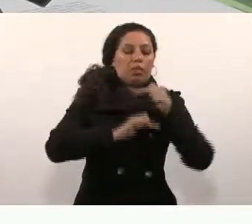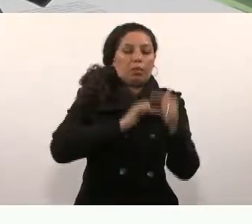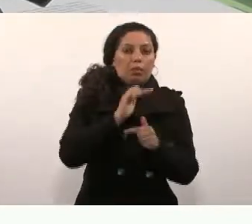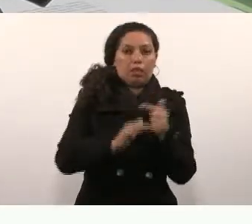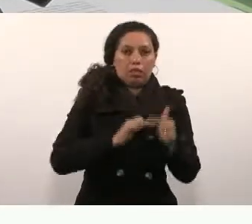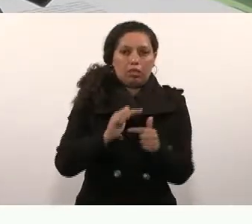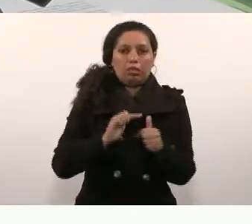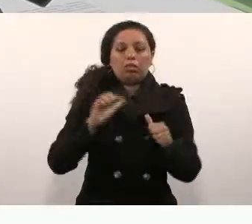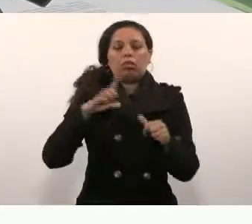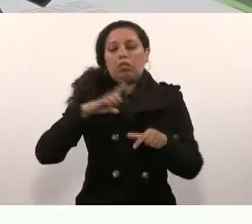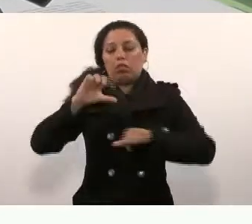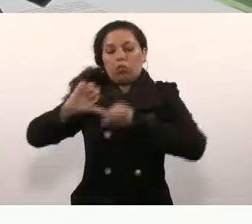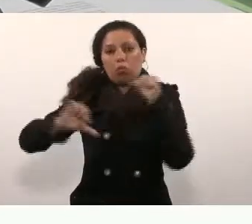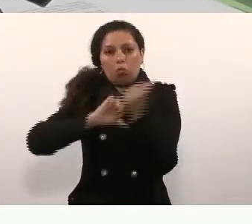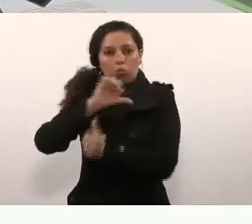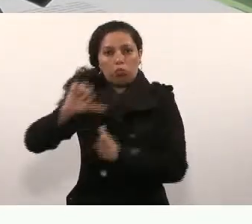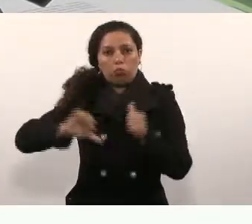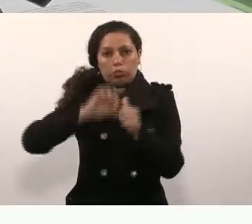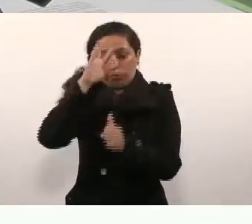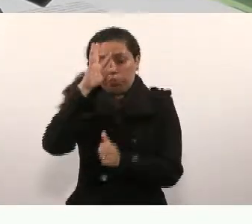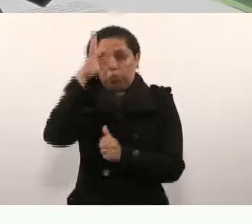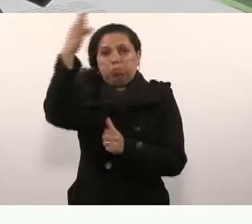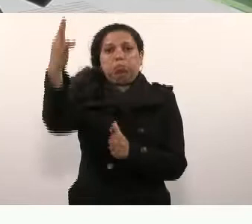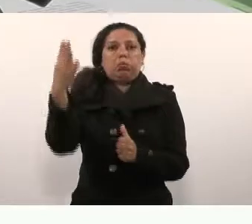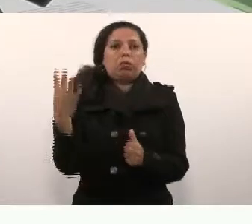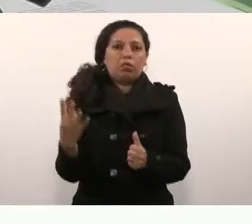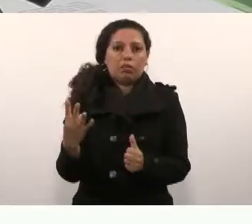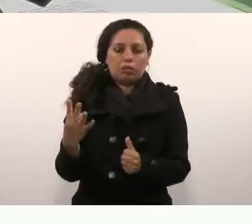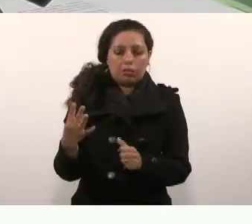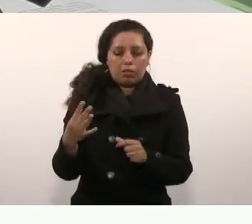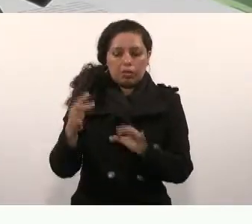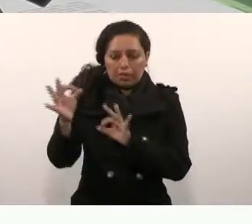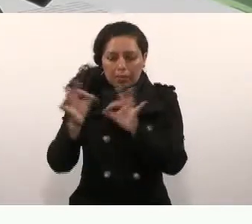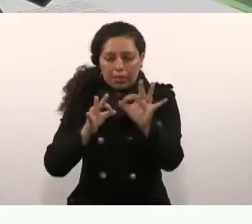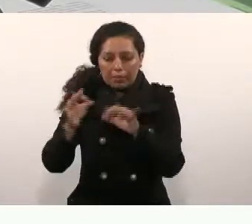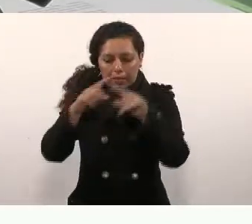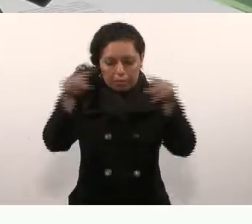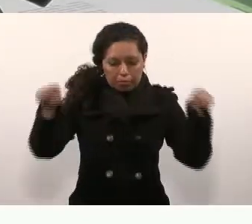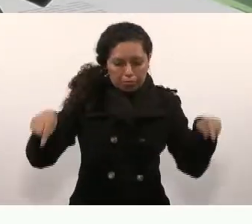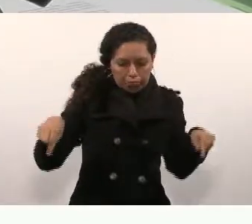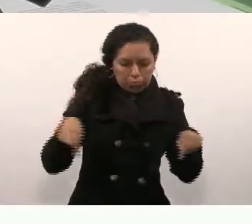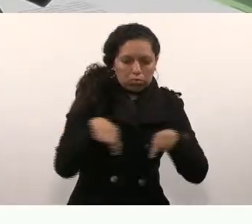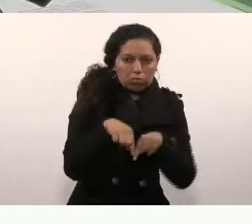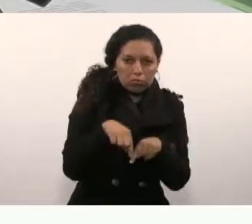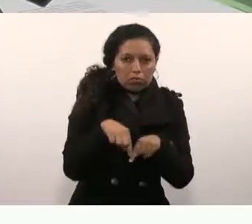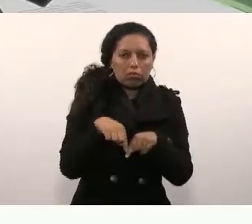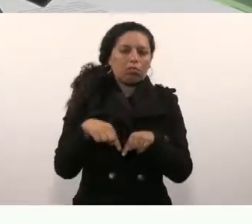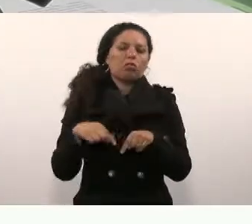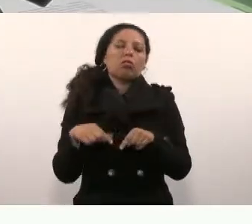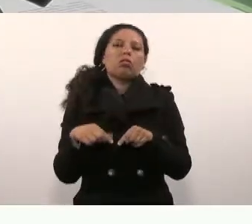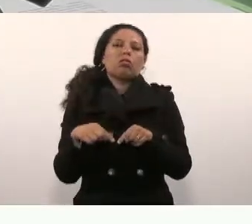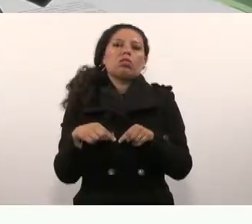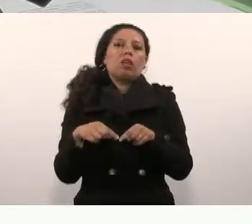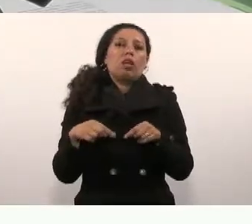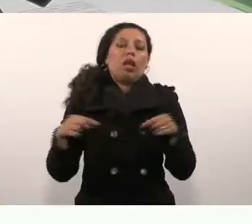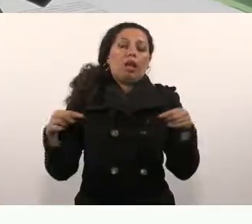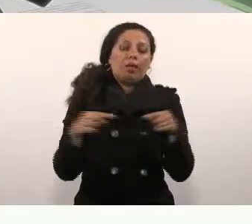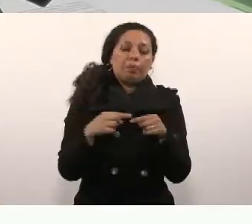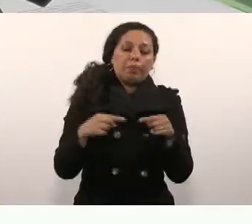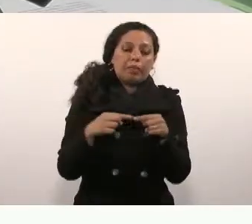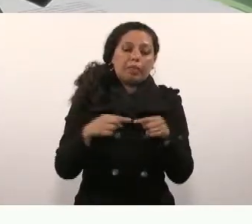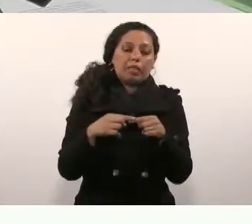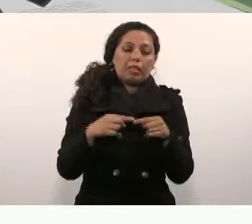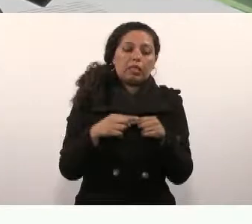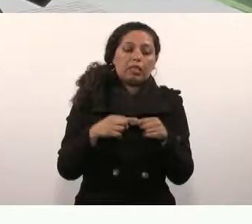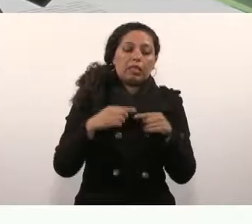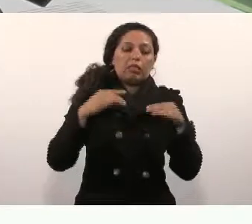houve uma mudança brusca no zoneamento daquela área, feita, isso é uma atribuição do município, então a Câmara